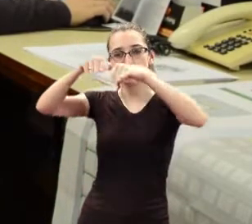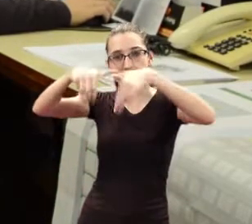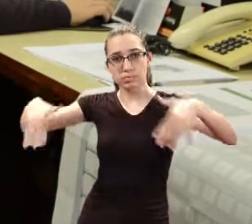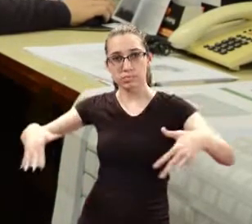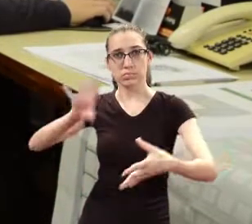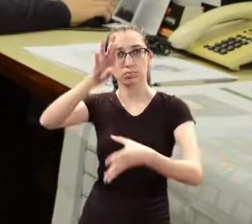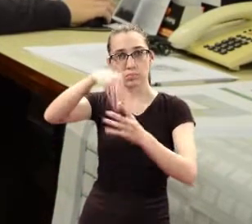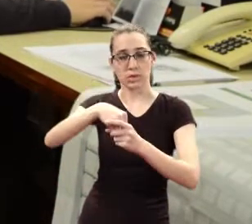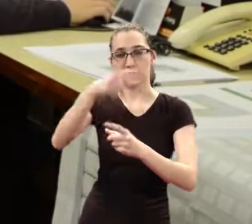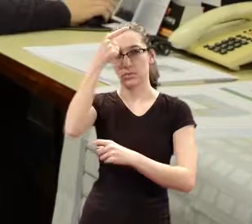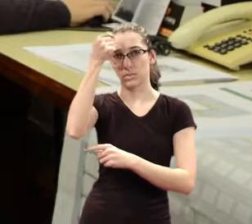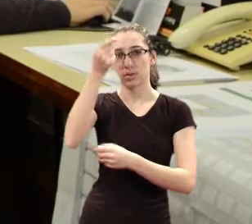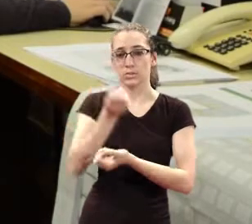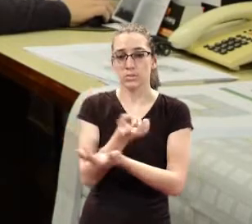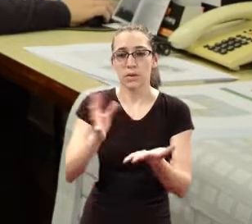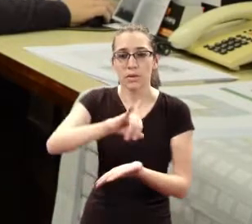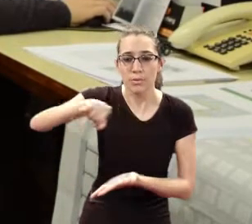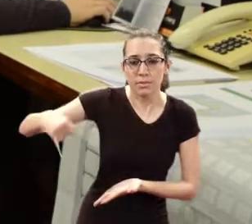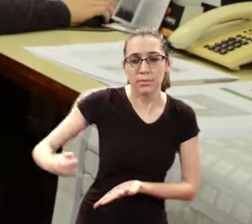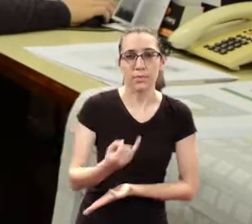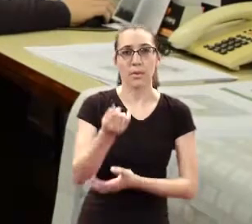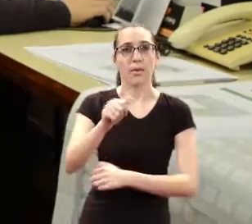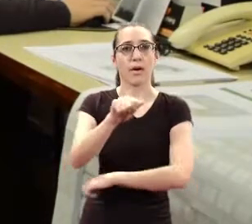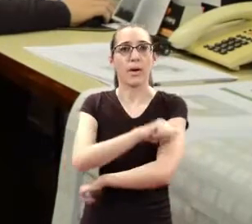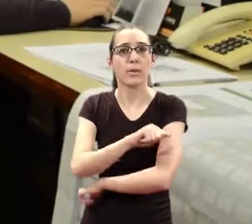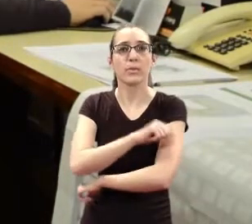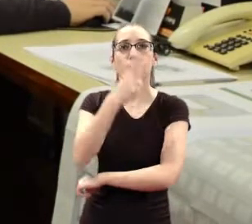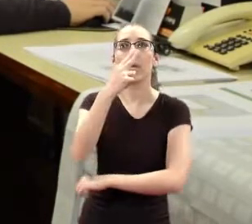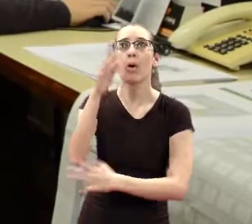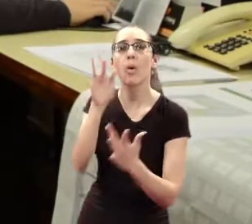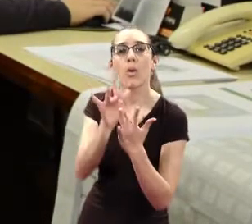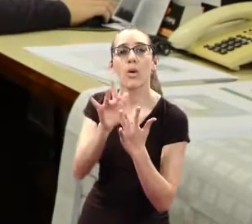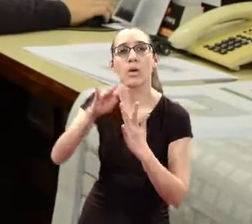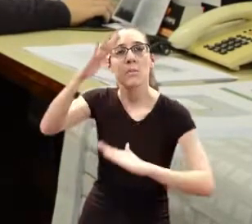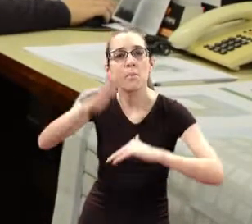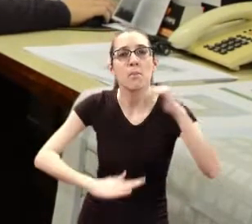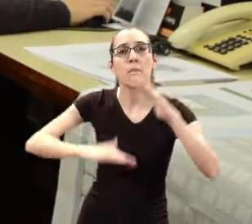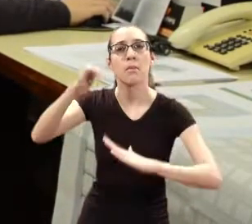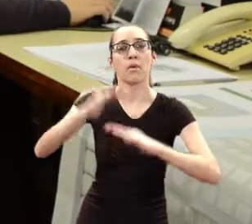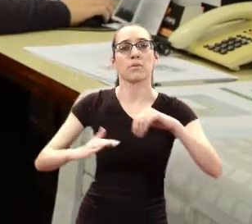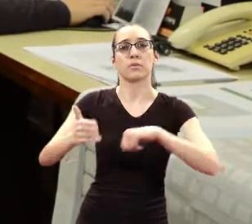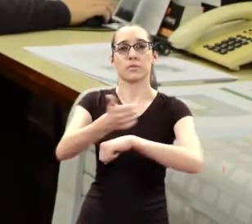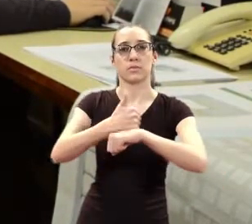Dá oportunidade para os alunos de entrar em contato com a prática profissional,